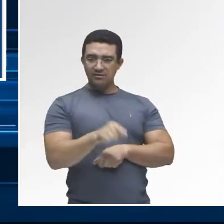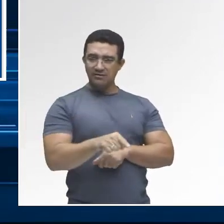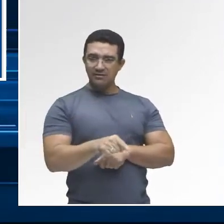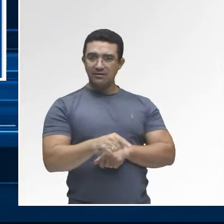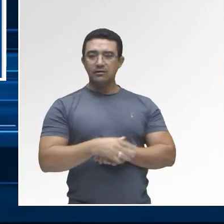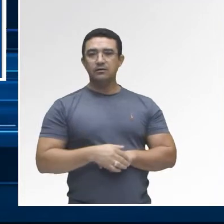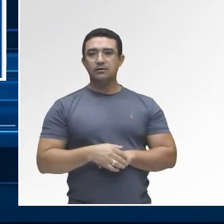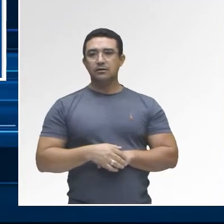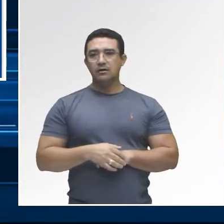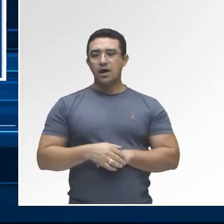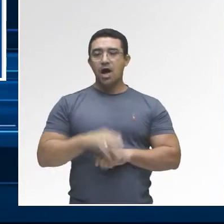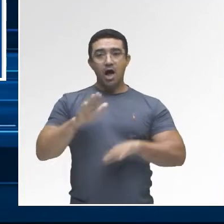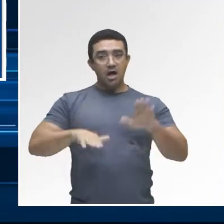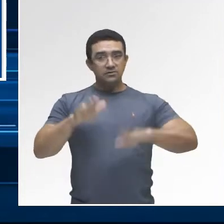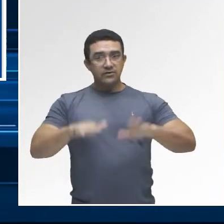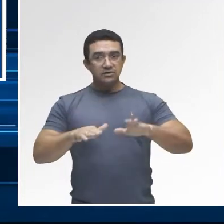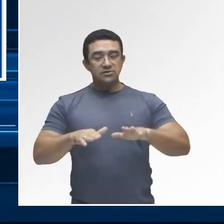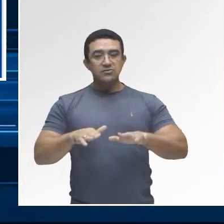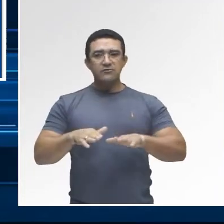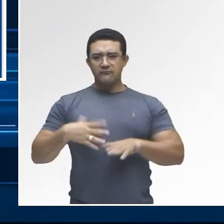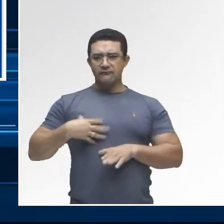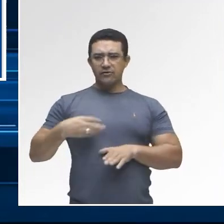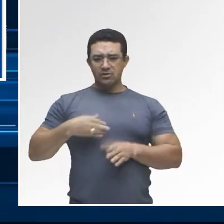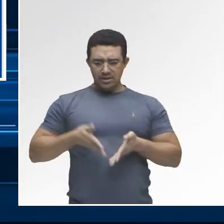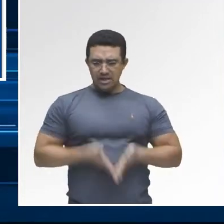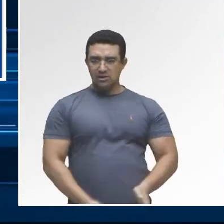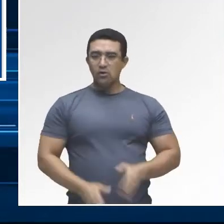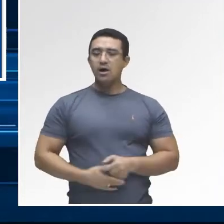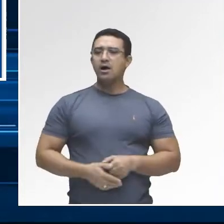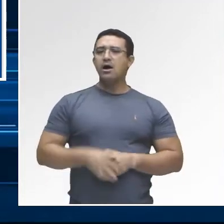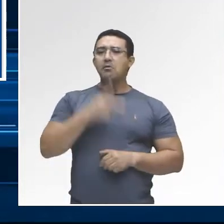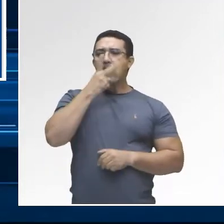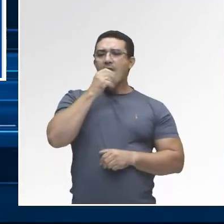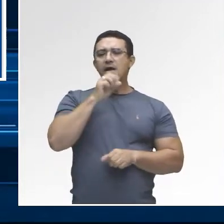se aceitavam ou não aquele filho, se ele fazia ou não